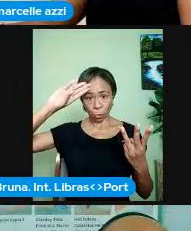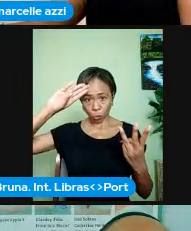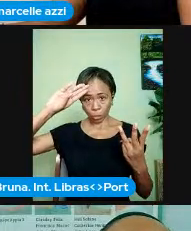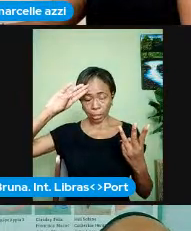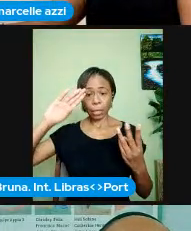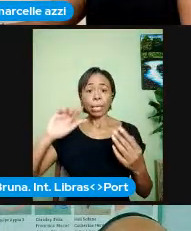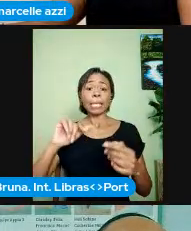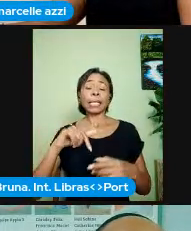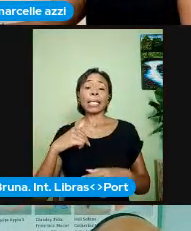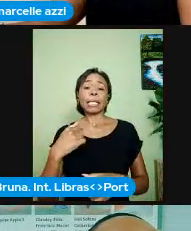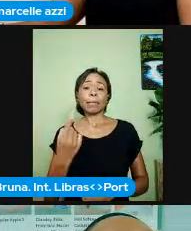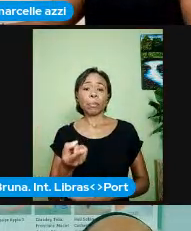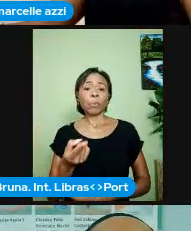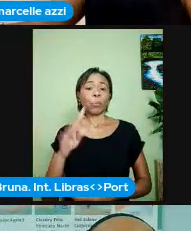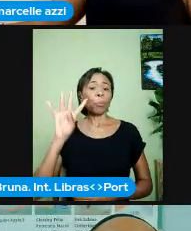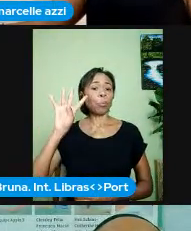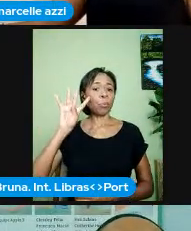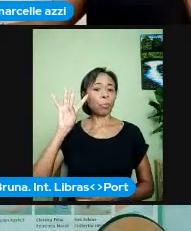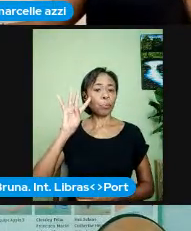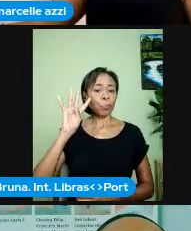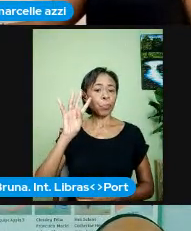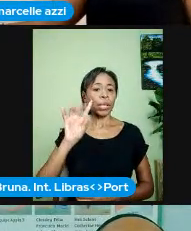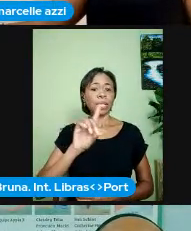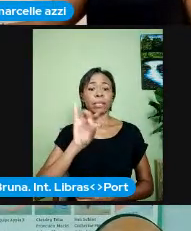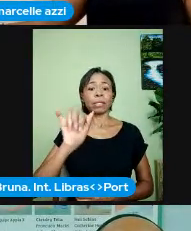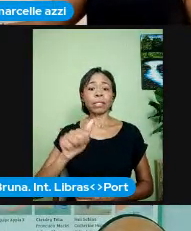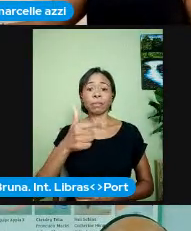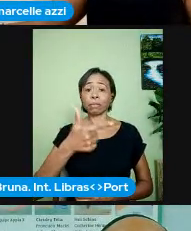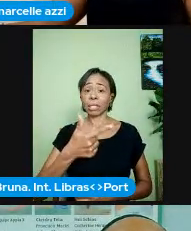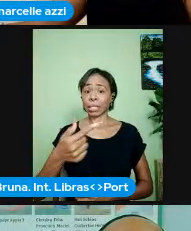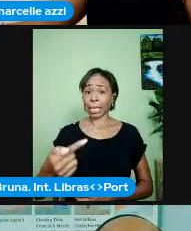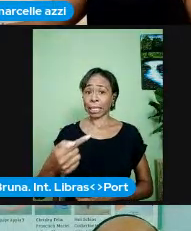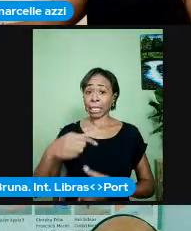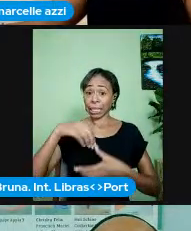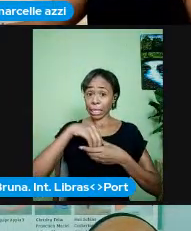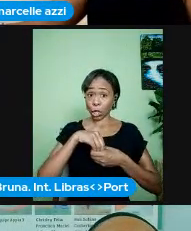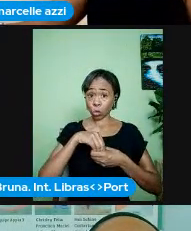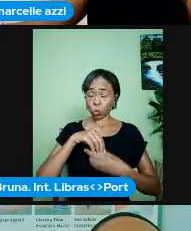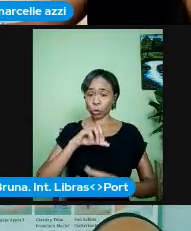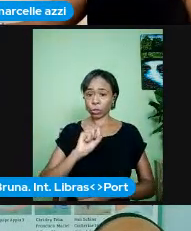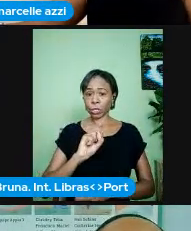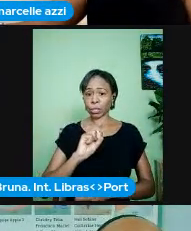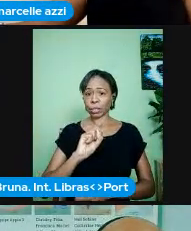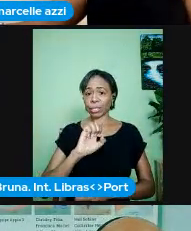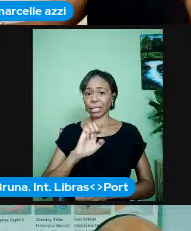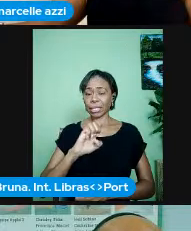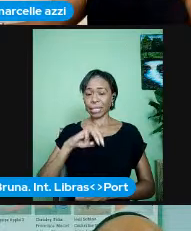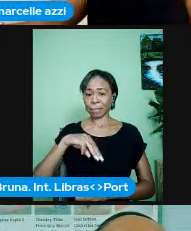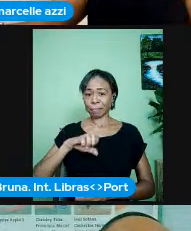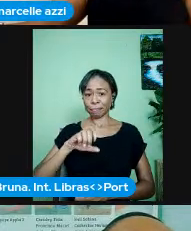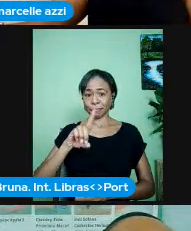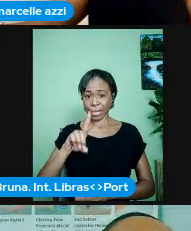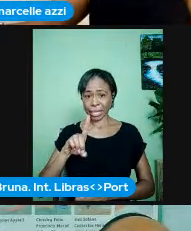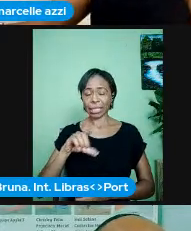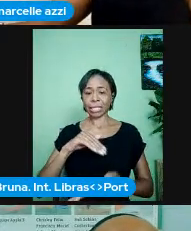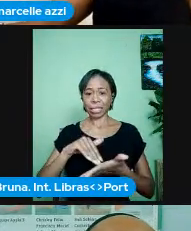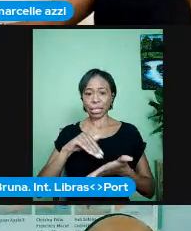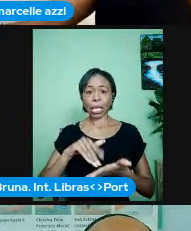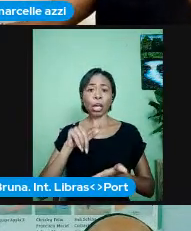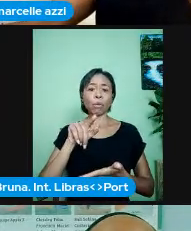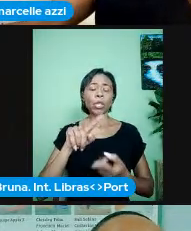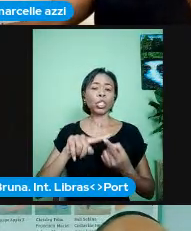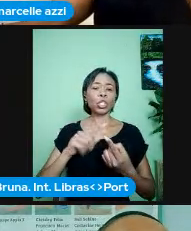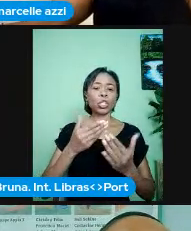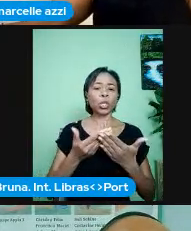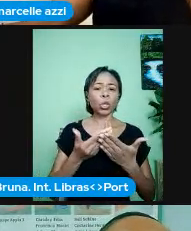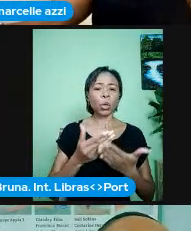no dia 27, reforçar que será aqui na SMED, mas recebendo todos vocês a escola Caio Líbano Soares e